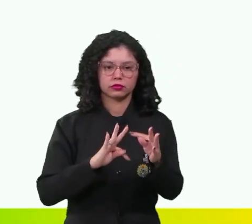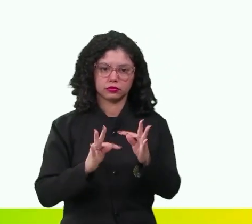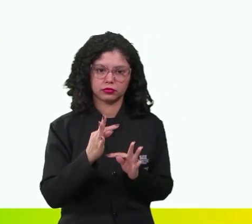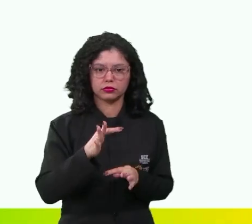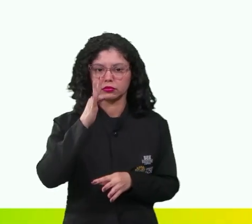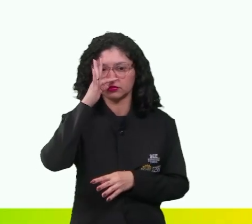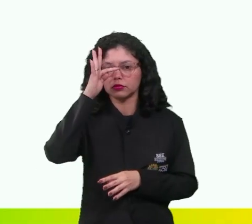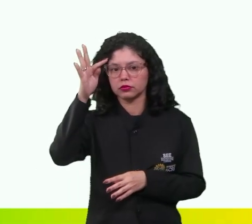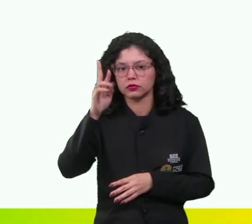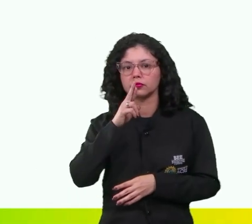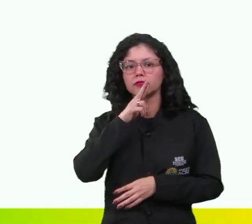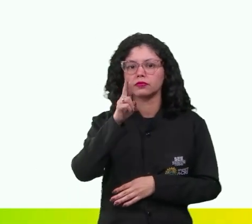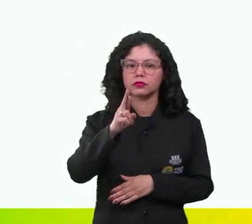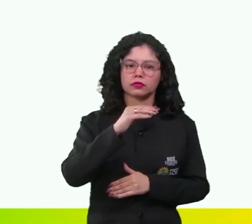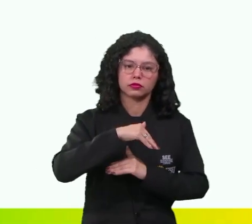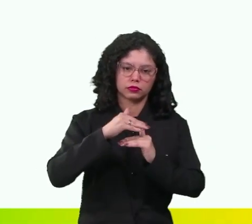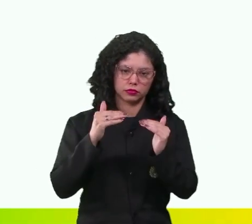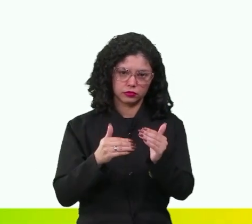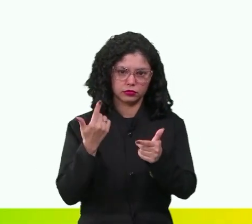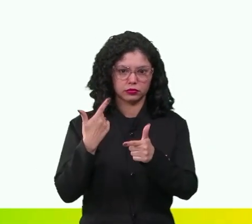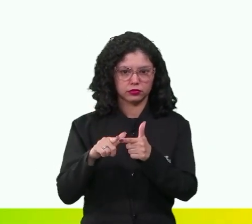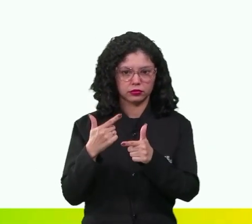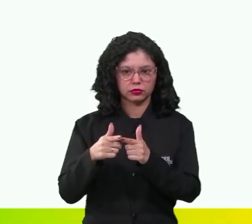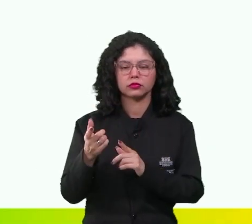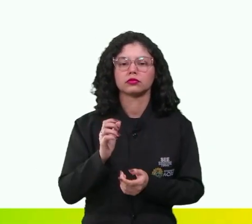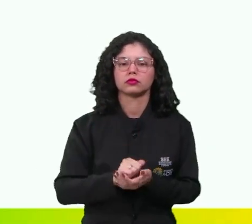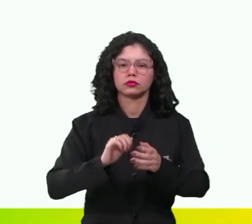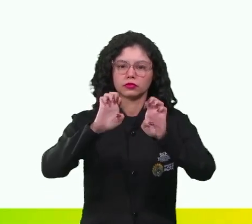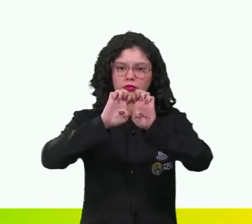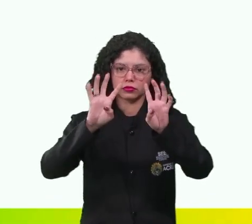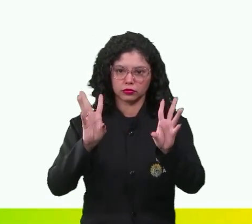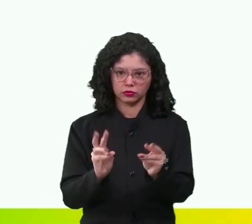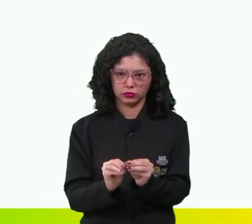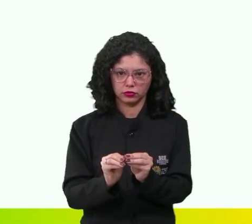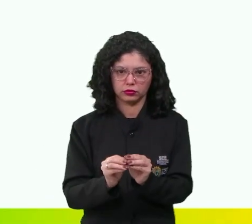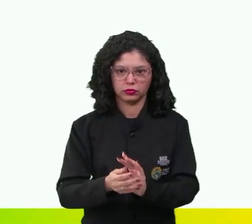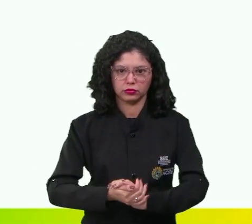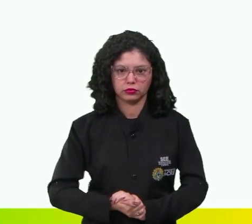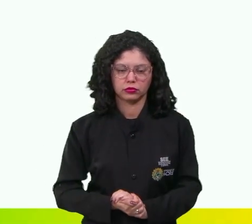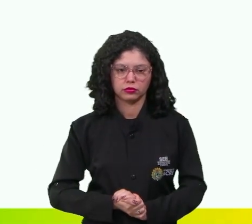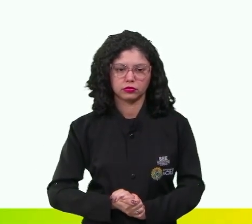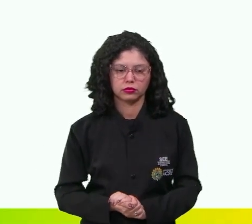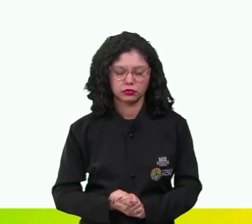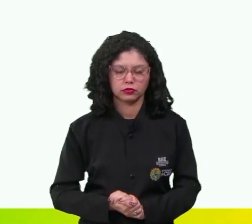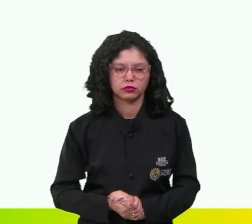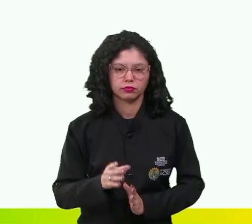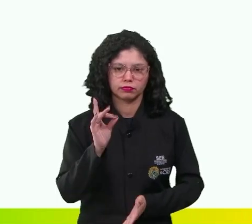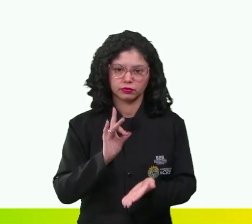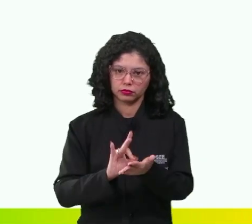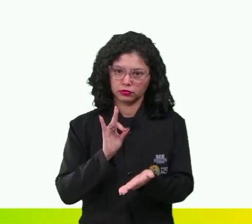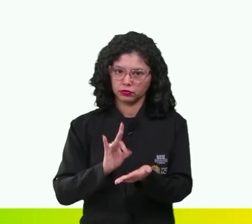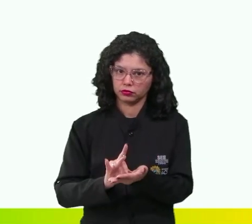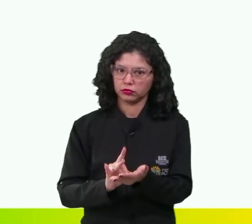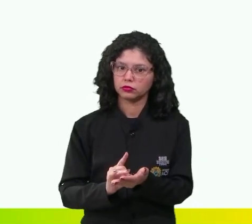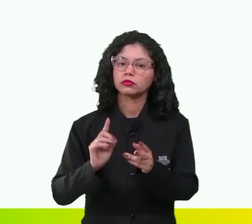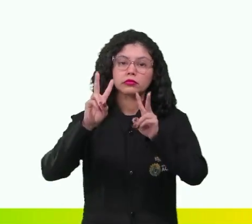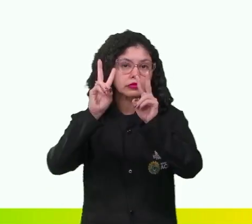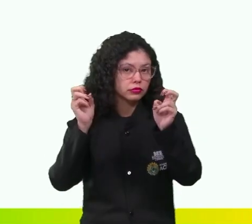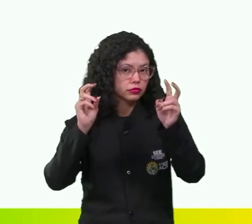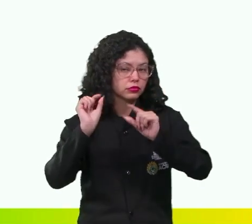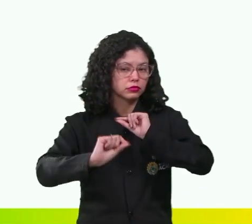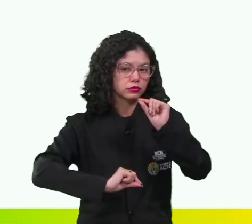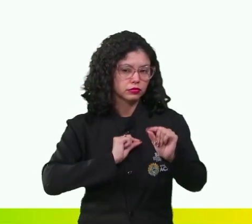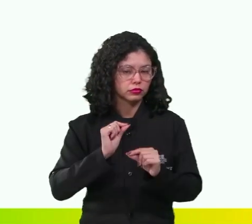a tecnologia futura resolverá todos os problemas ecológicos. Na verdade, existe essa teoria de